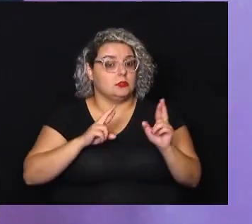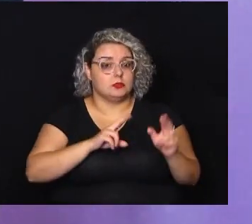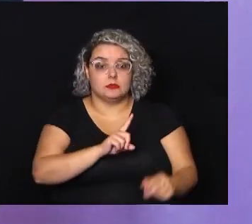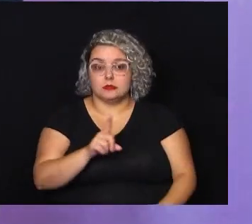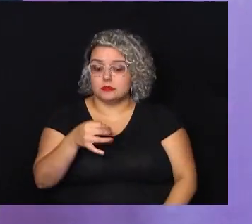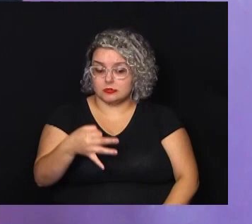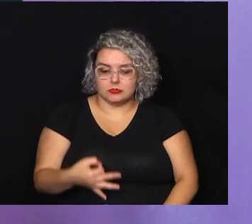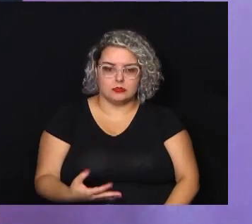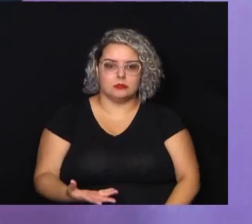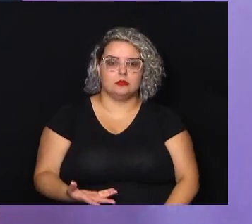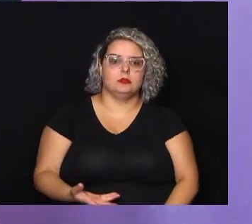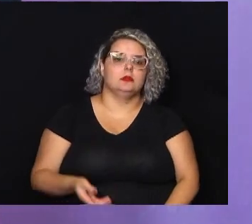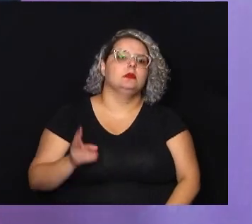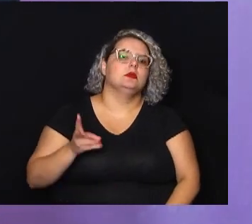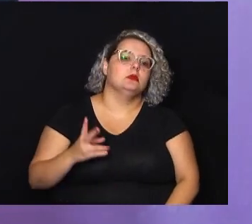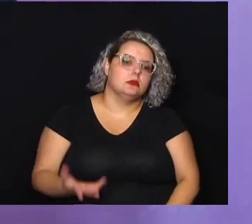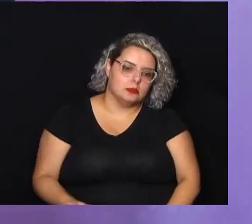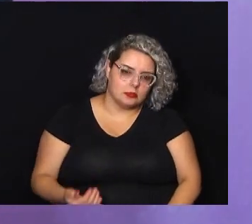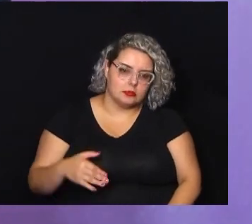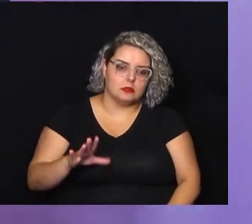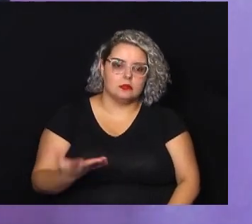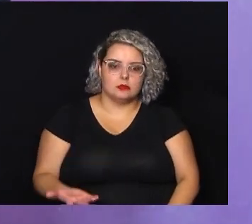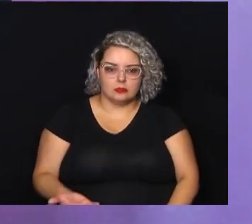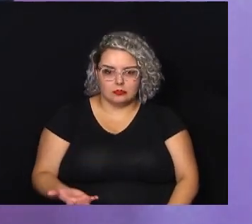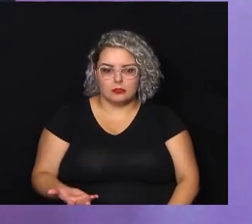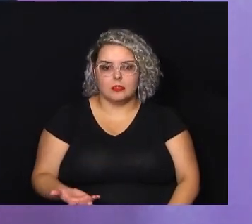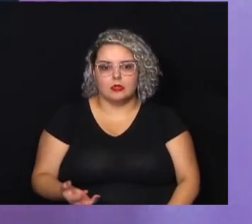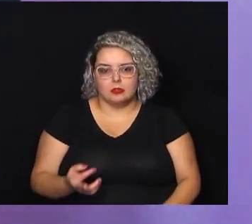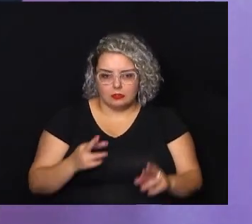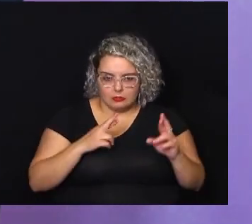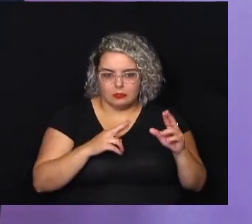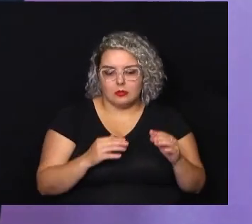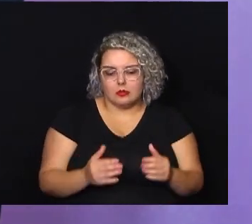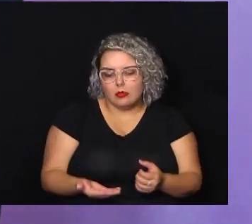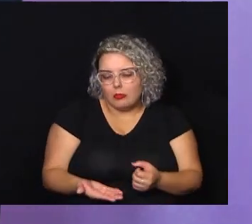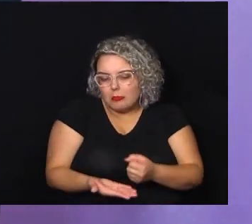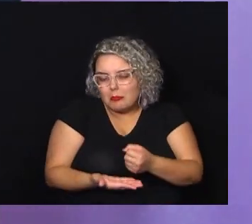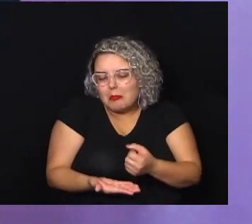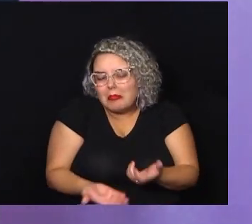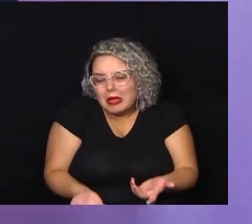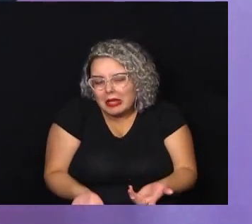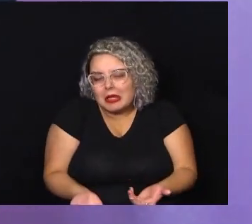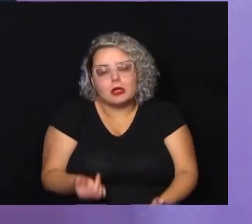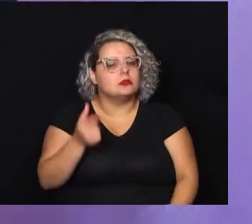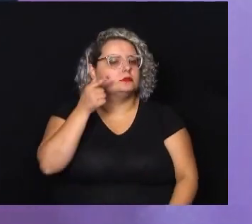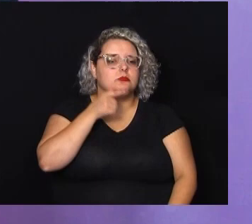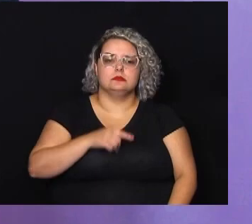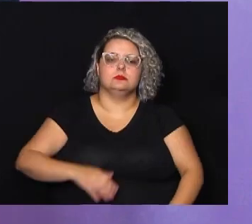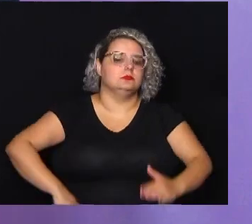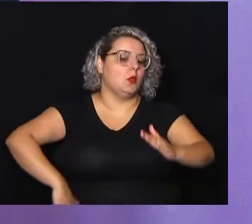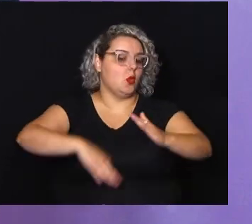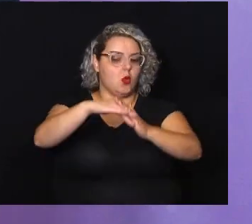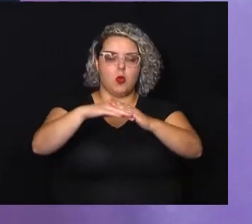fazendo com que esse sono não seja tão reparador e a gente fique sempre muito mais na penumbra do sono superficial e